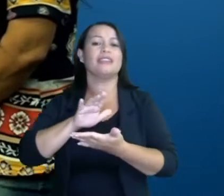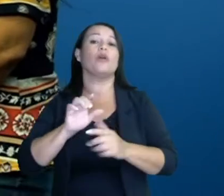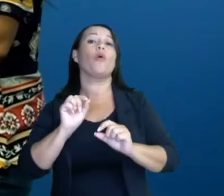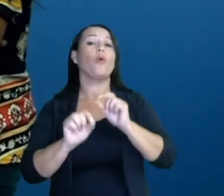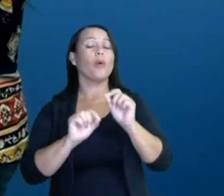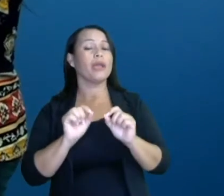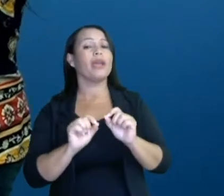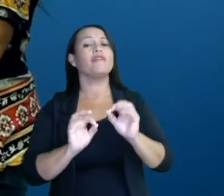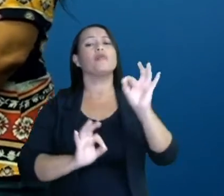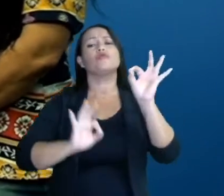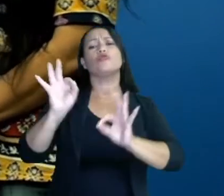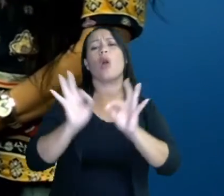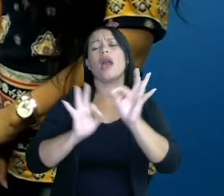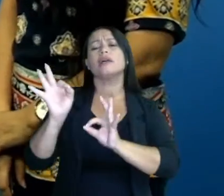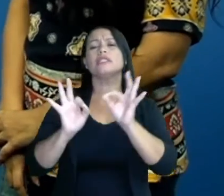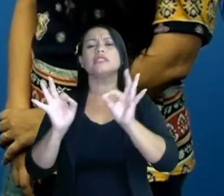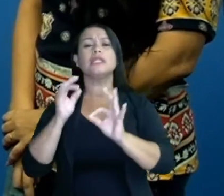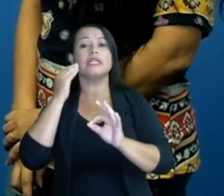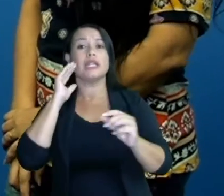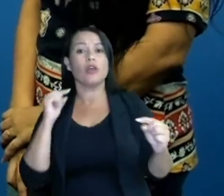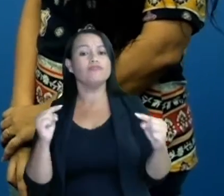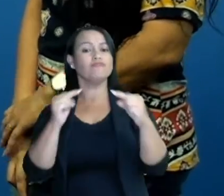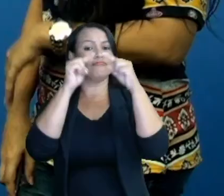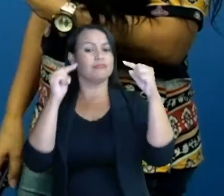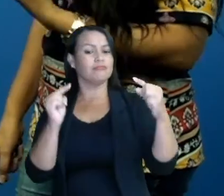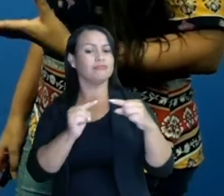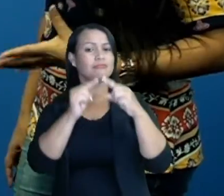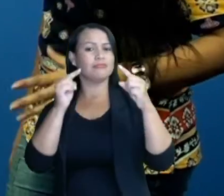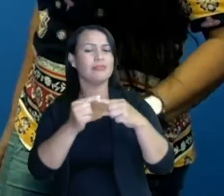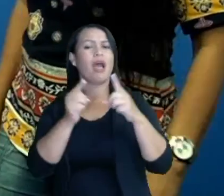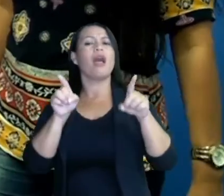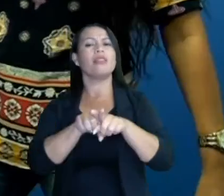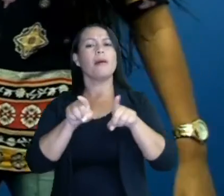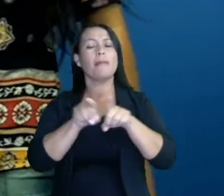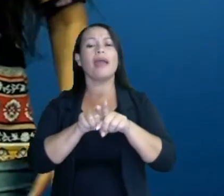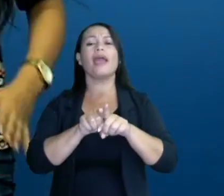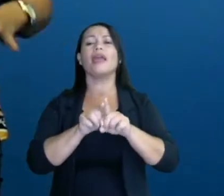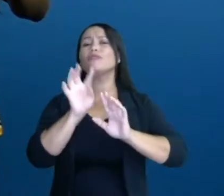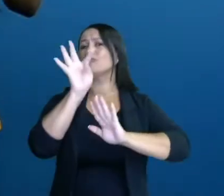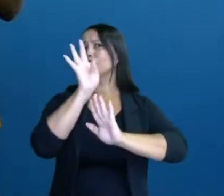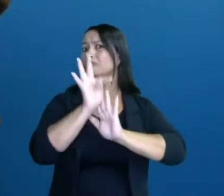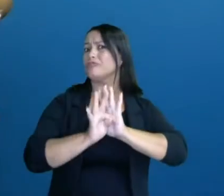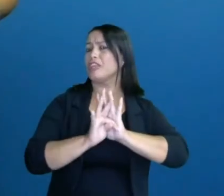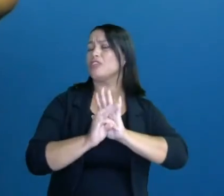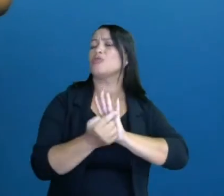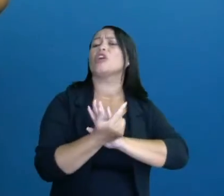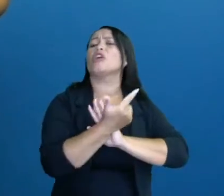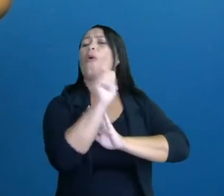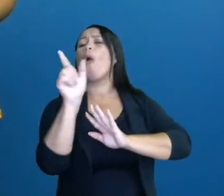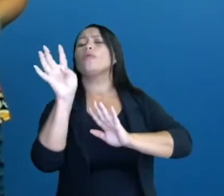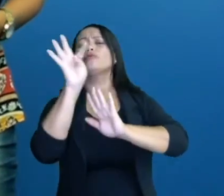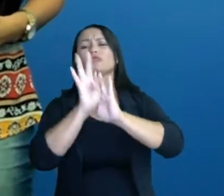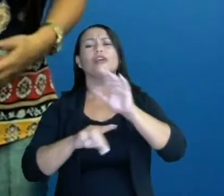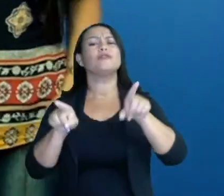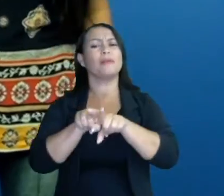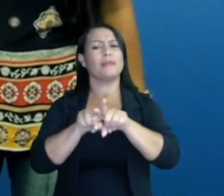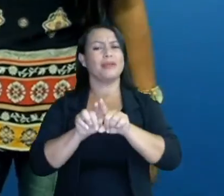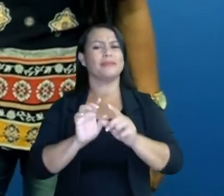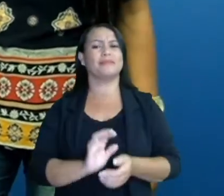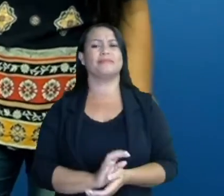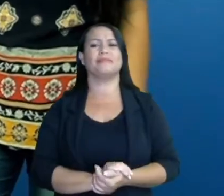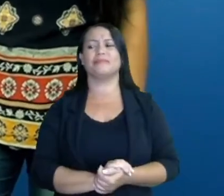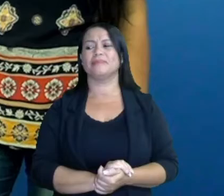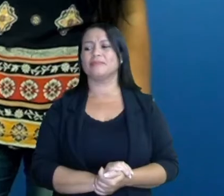Na reconstrução dos sentidos dos textos de divulgação científica e também em outros textos também, certo?